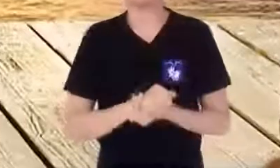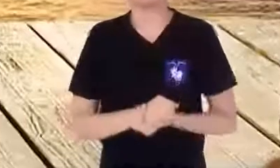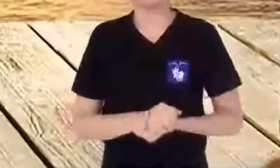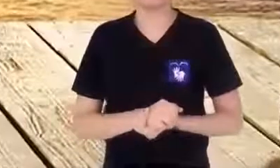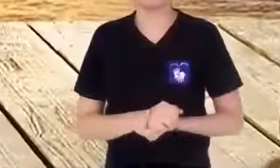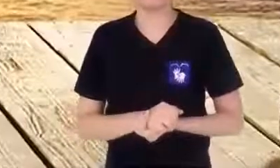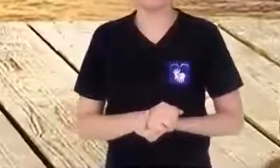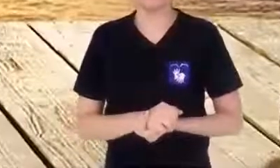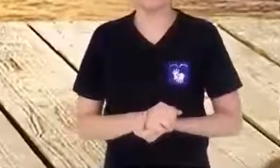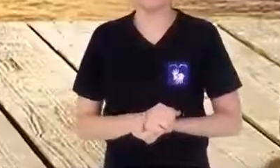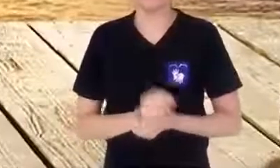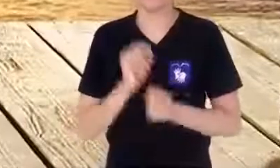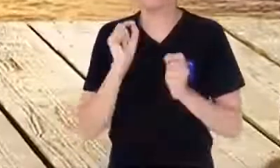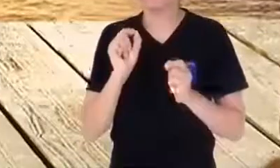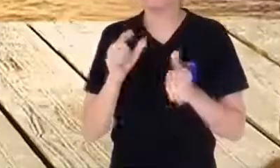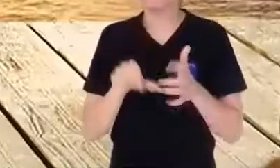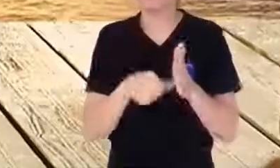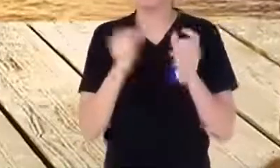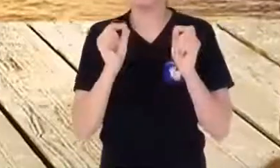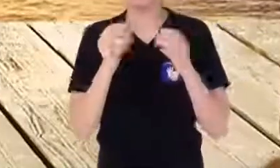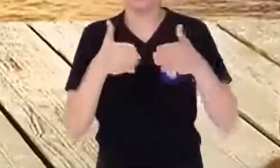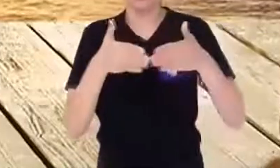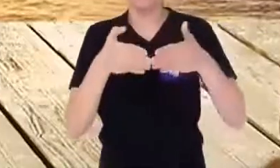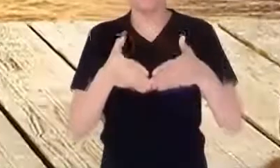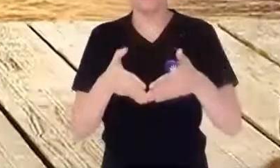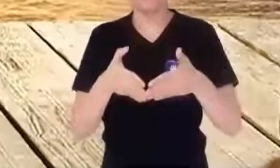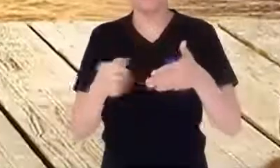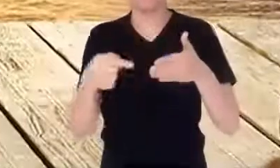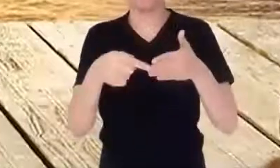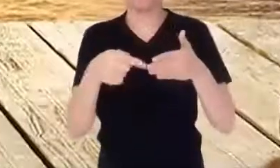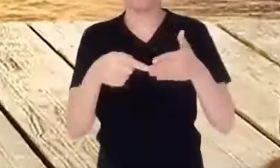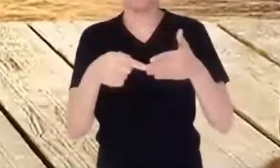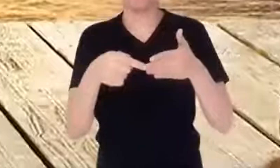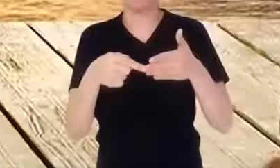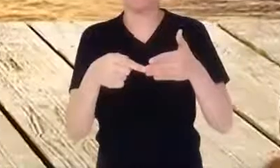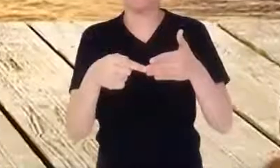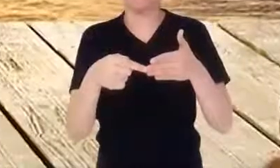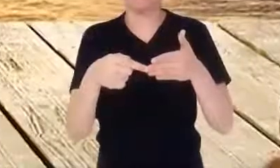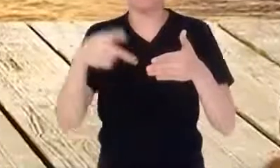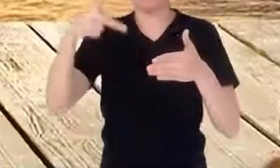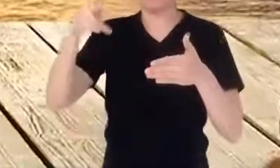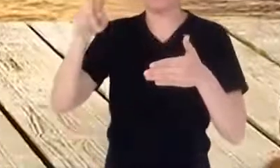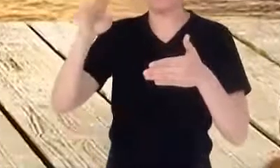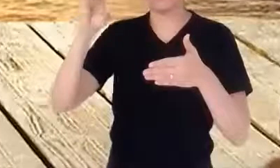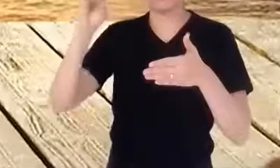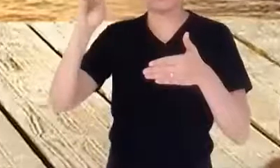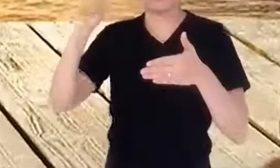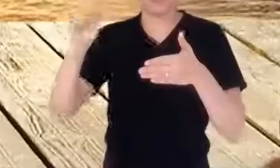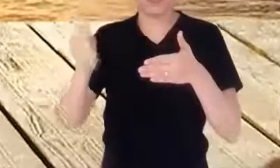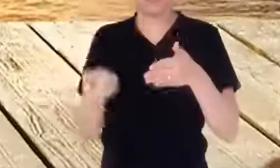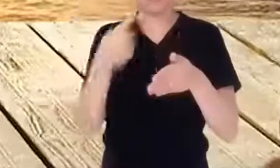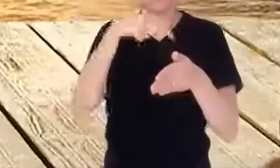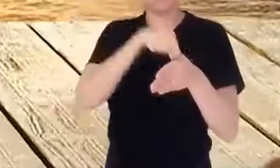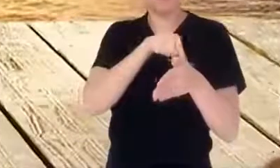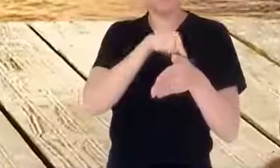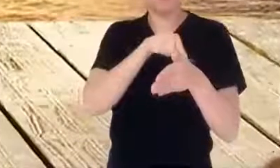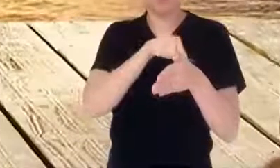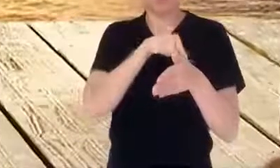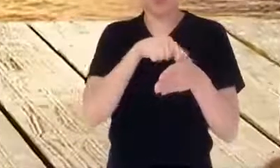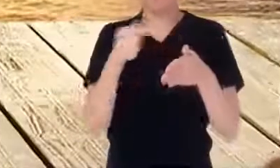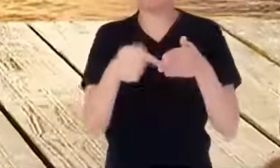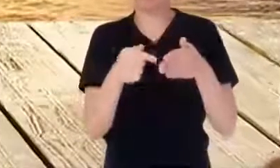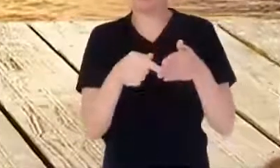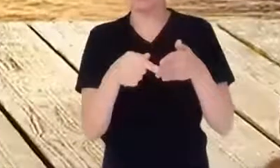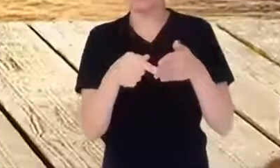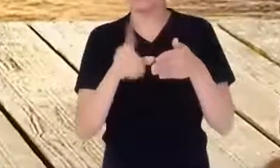do navio é a frente. Então, frente. Quando eu falar proa, você fica de frente. Estou